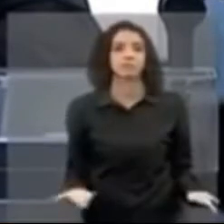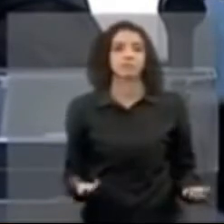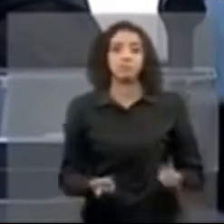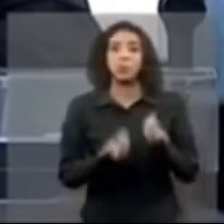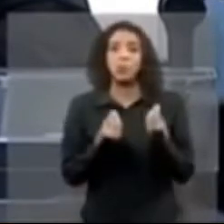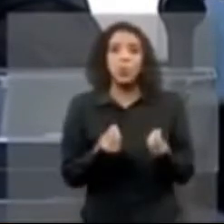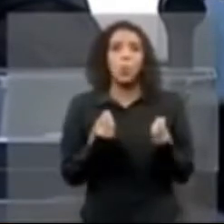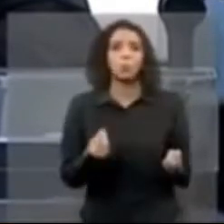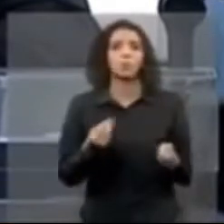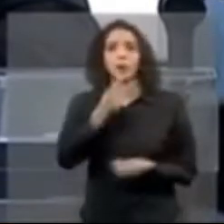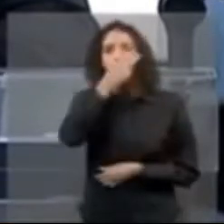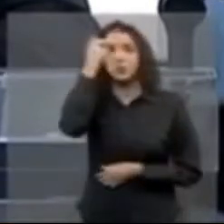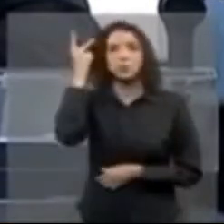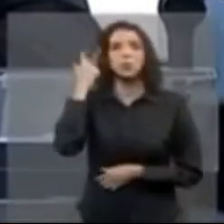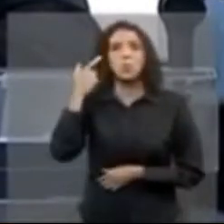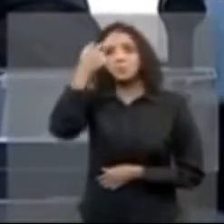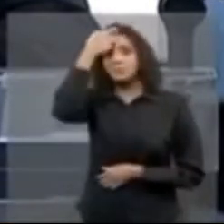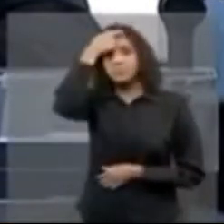negar isso.